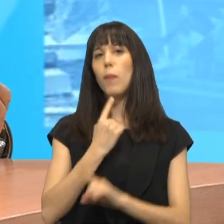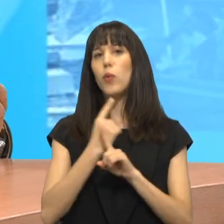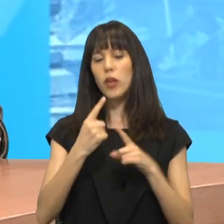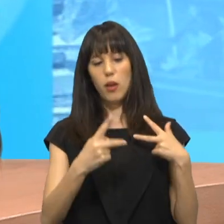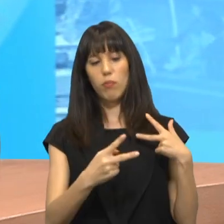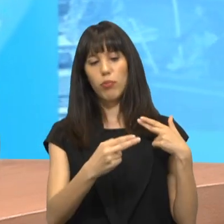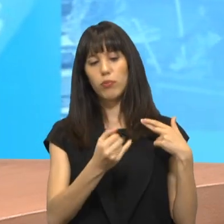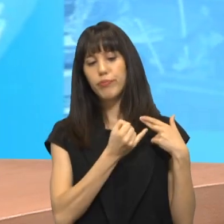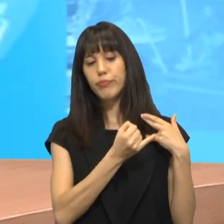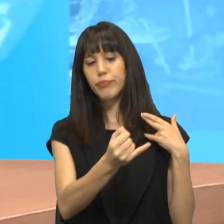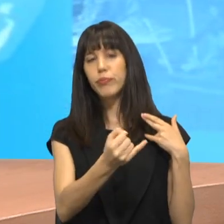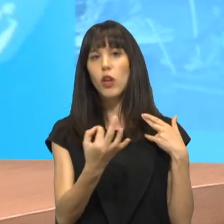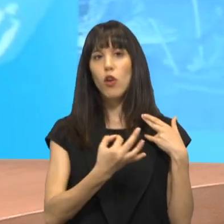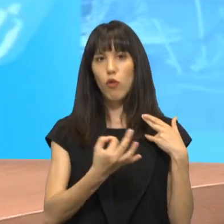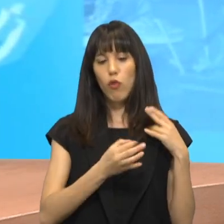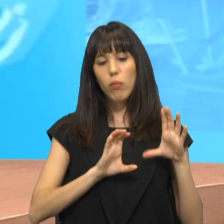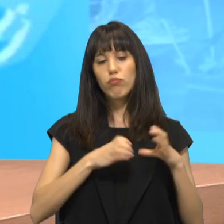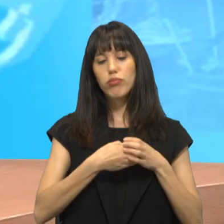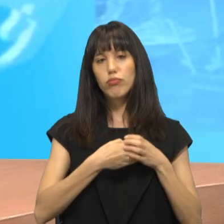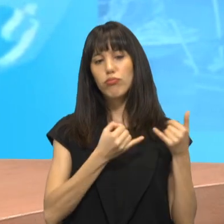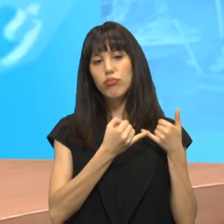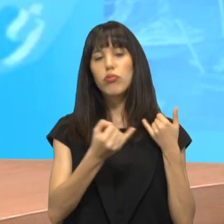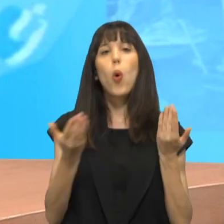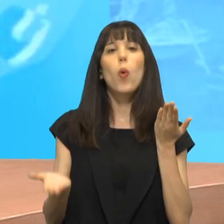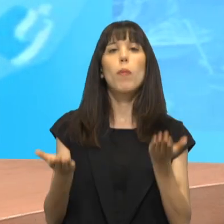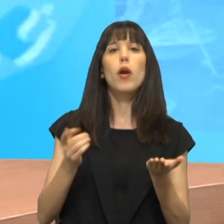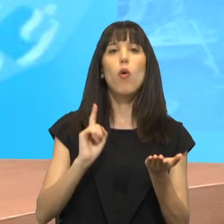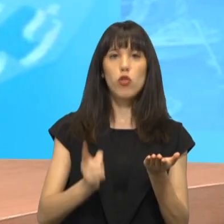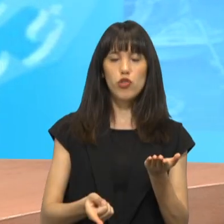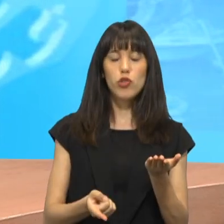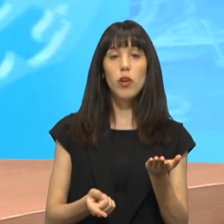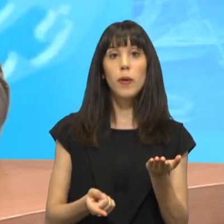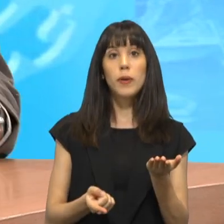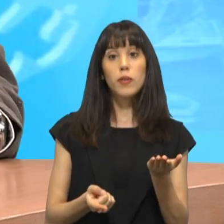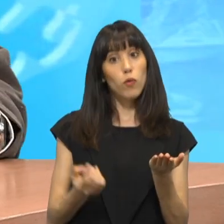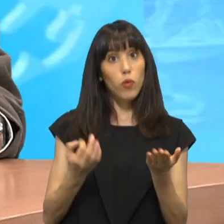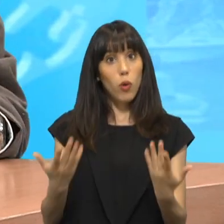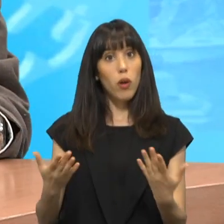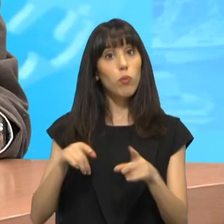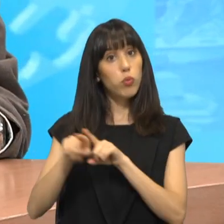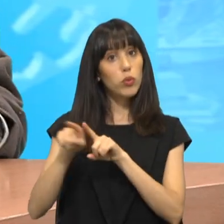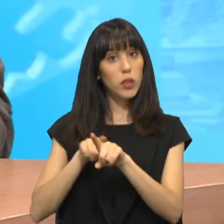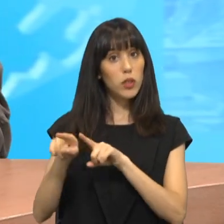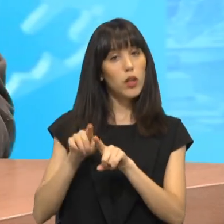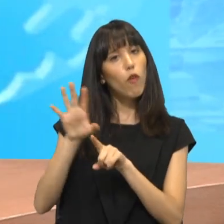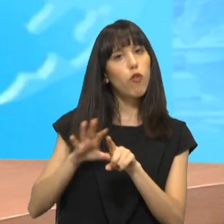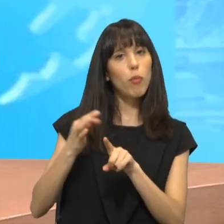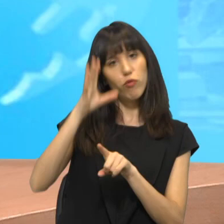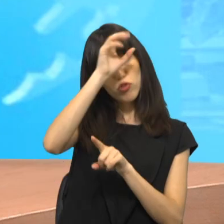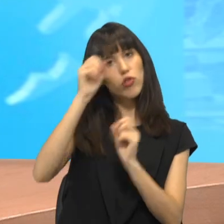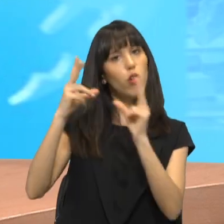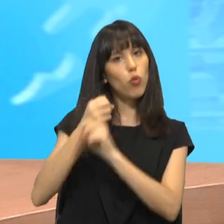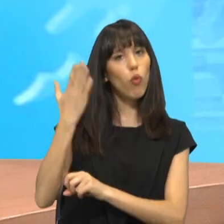desta concomitância ou deste paralelismo até relativamente à situação política do Estado Novo. Não deixa de